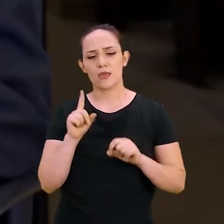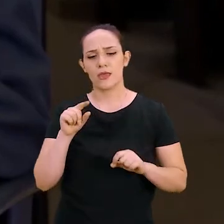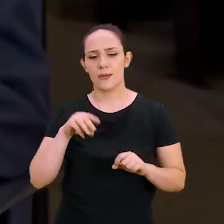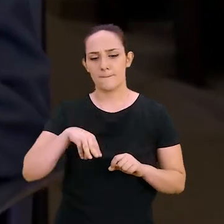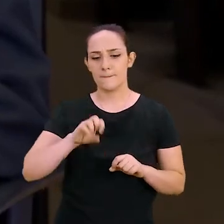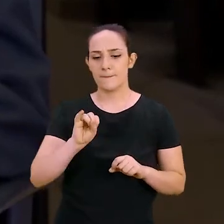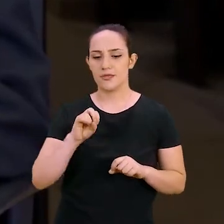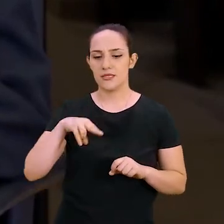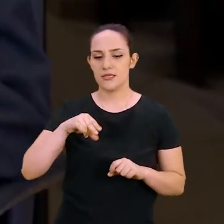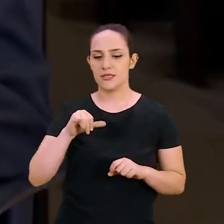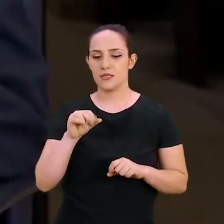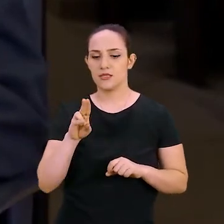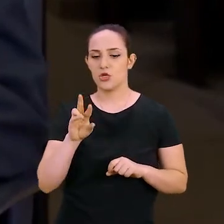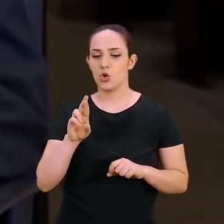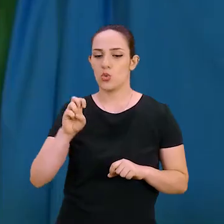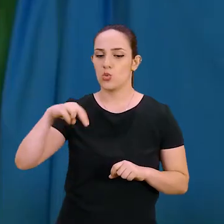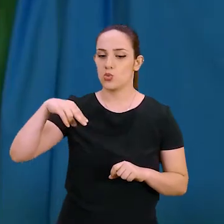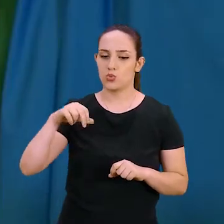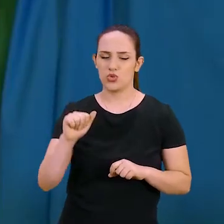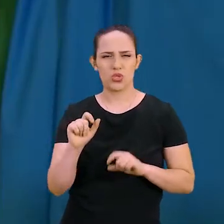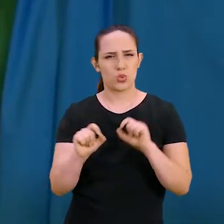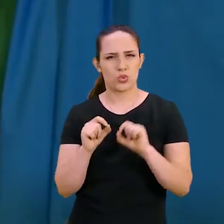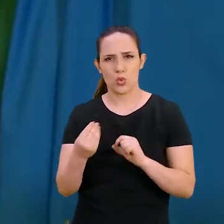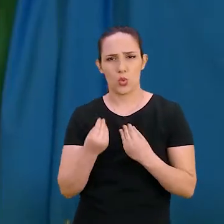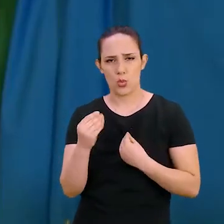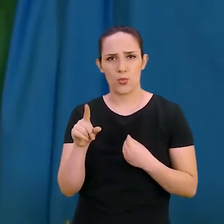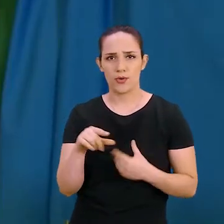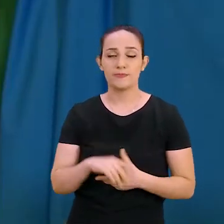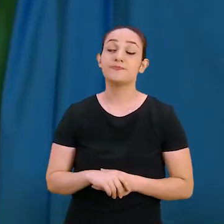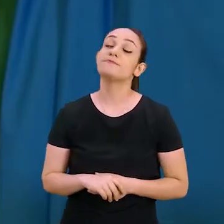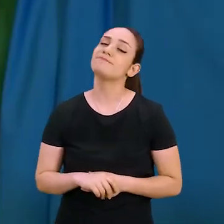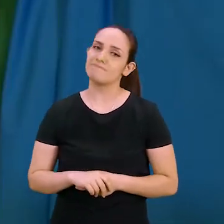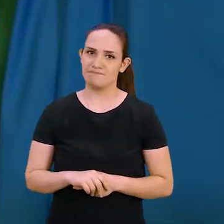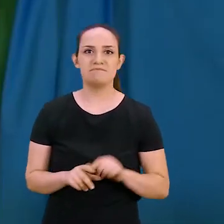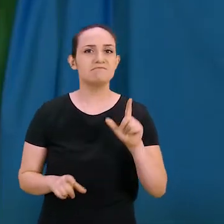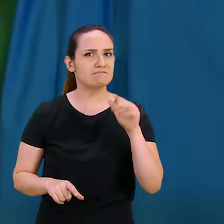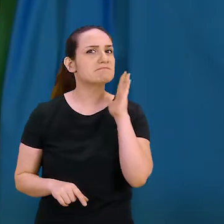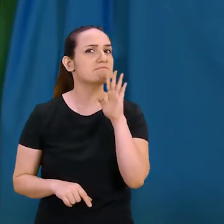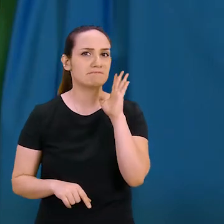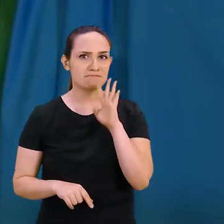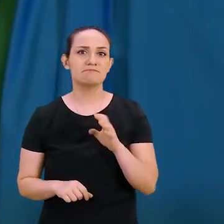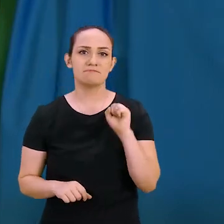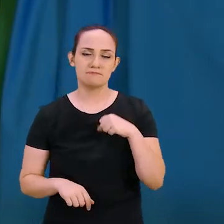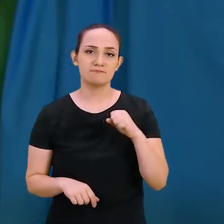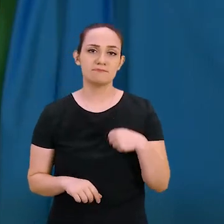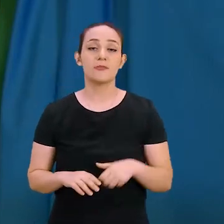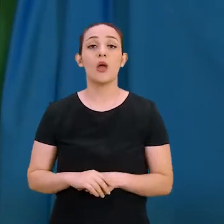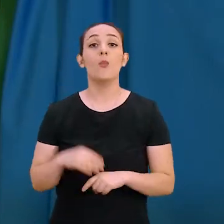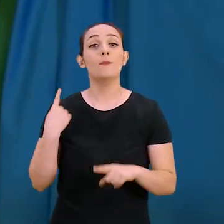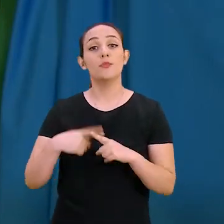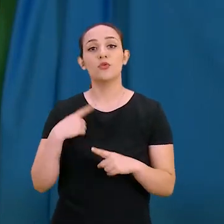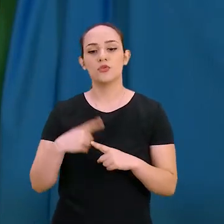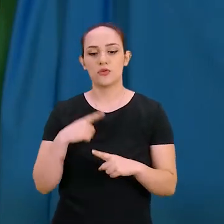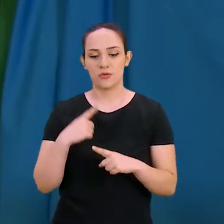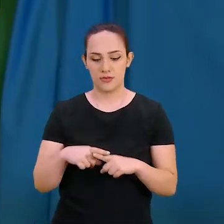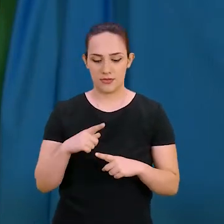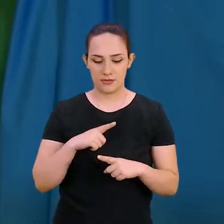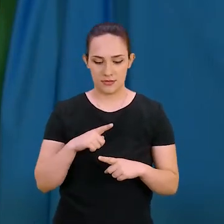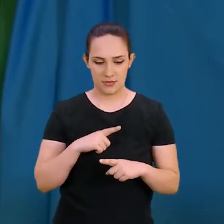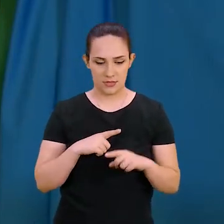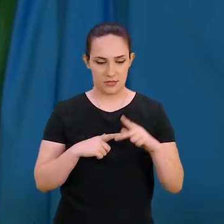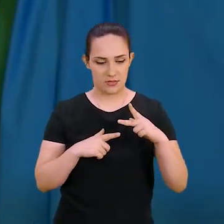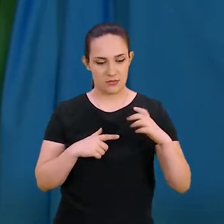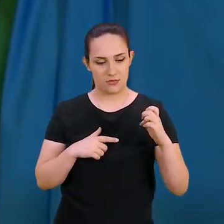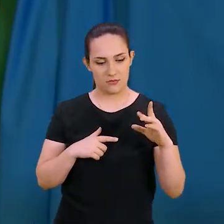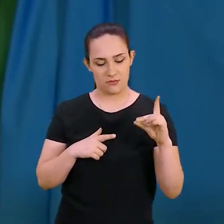eles e distribuem? Como que isso acontece? Isso, o resultado foi muito positivo, porque nós levamos o